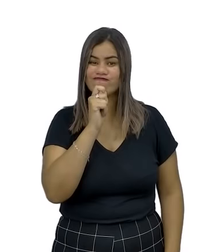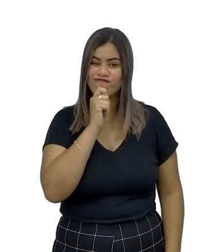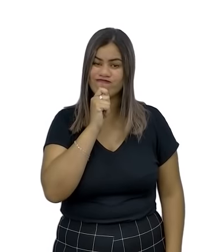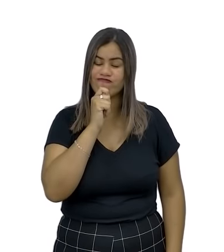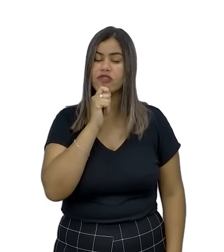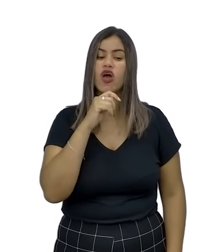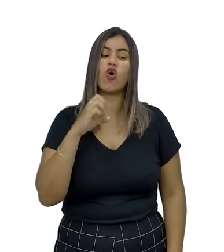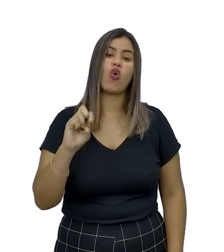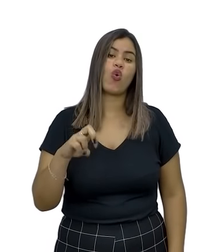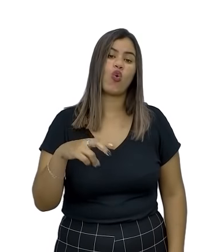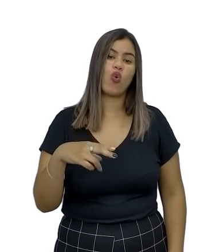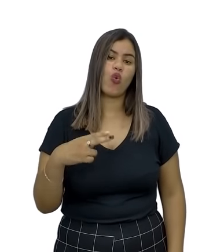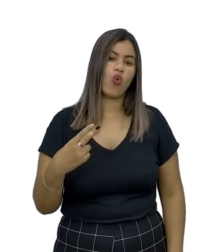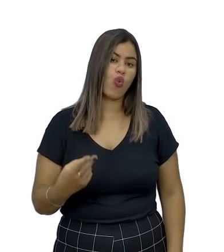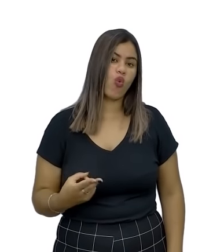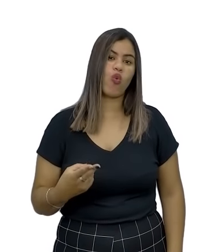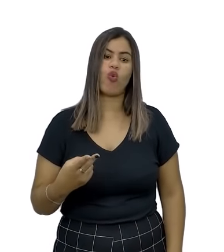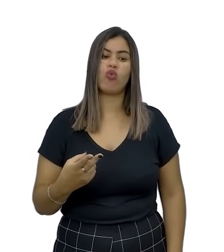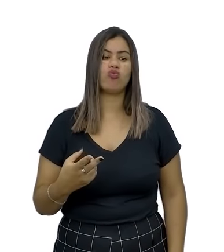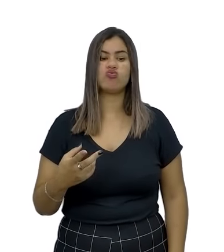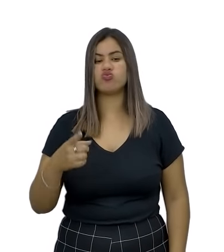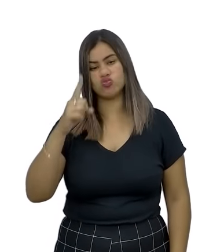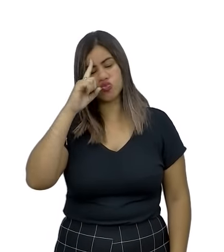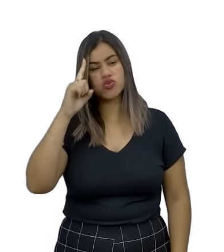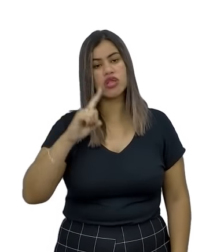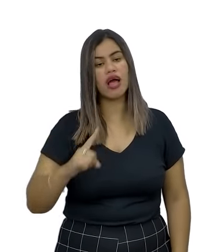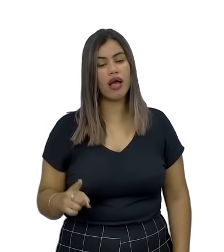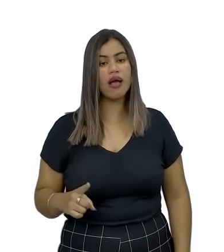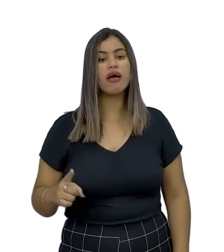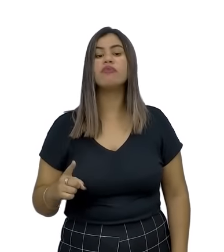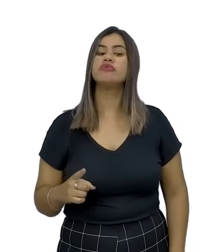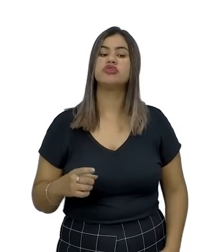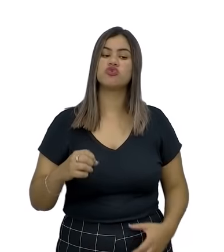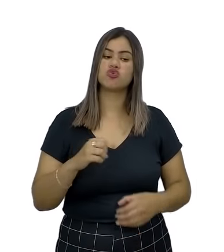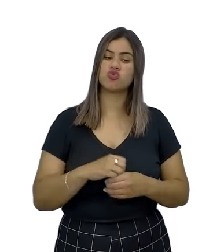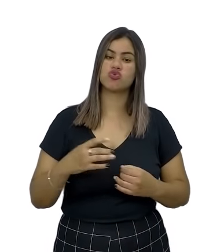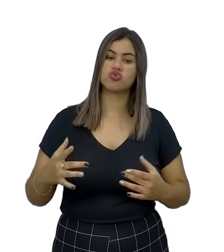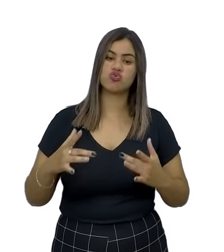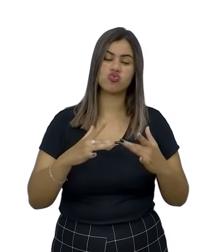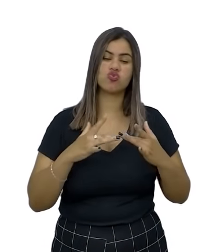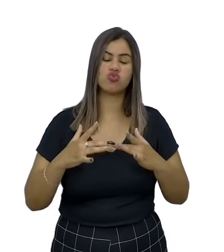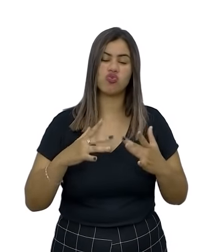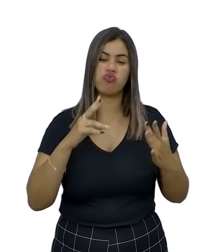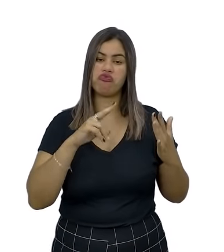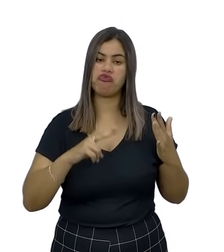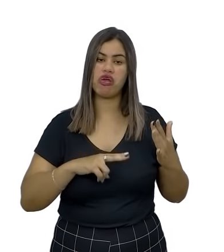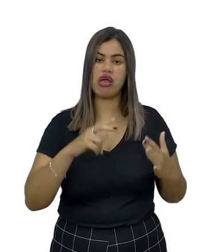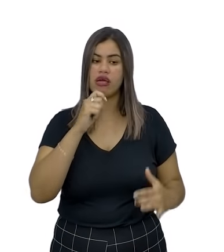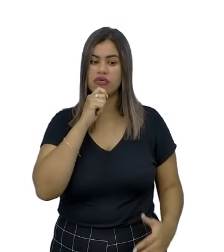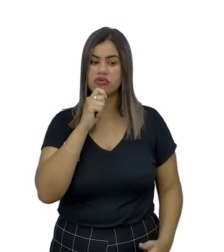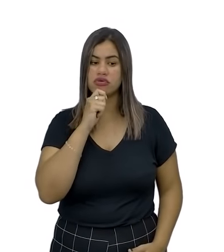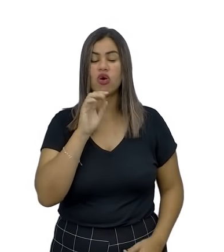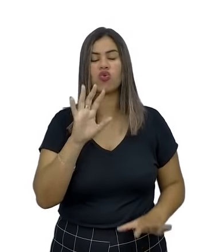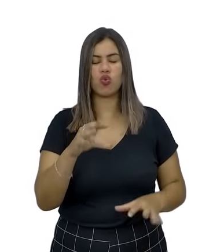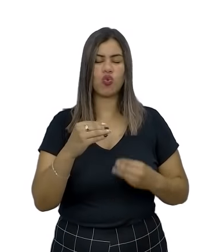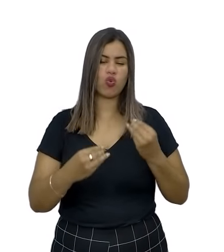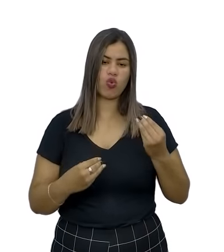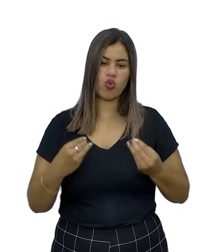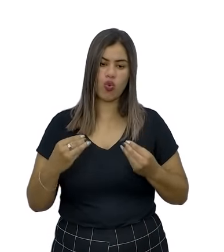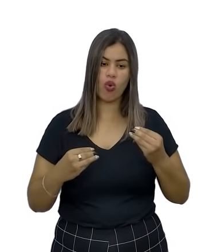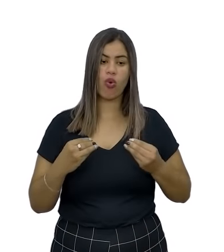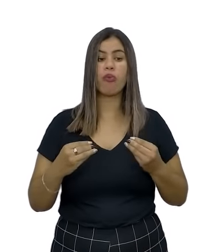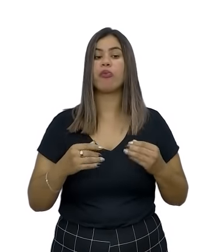ainda não tinha tido contato com o material, né? Então, cada sequência de atividade posta